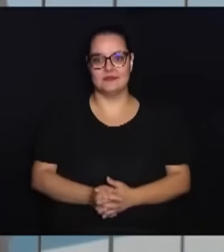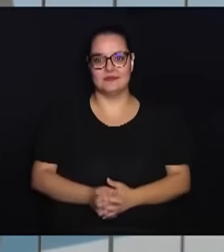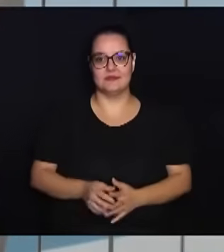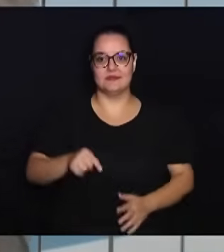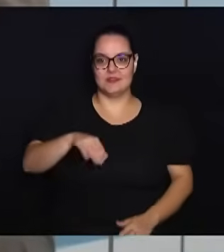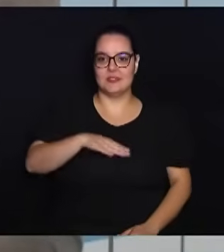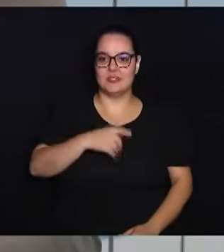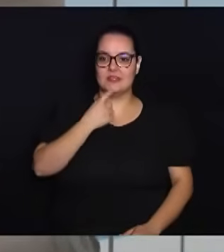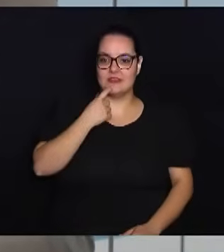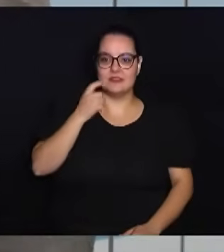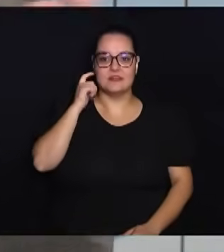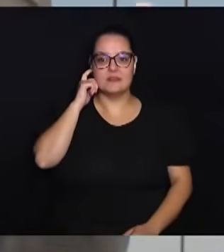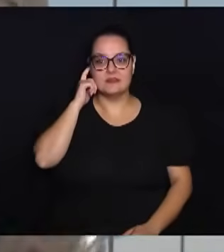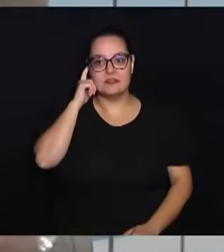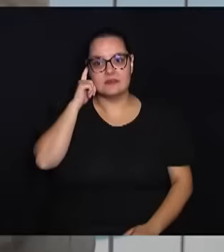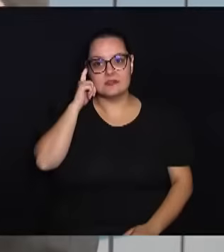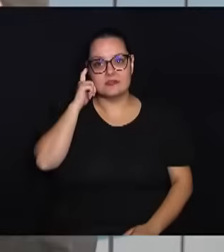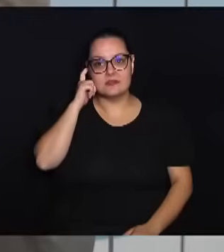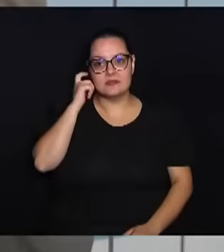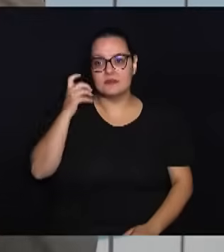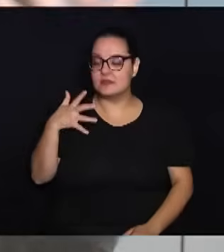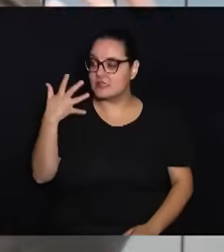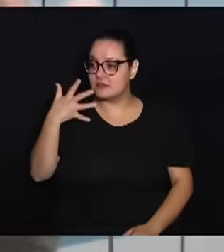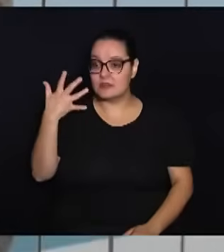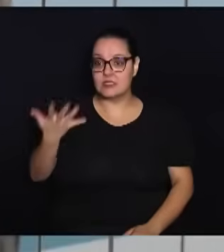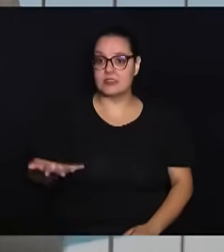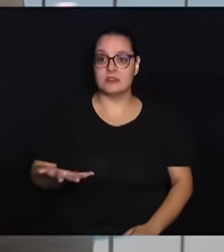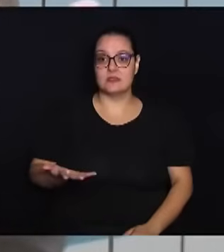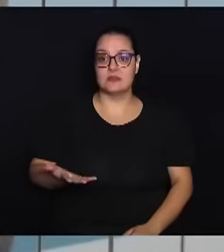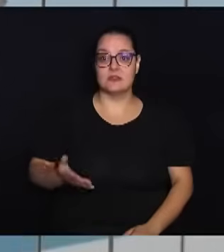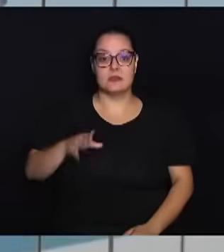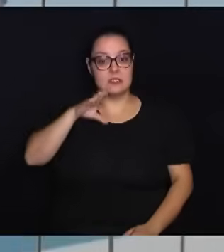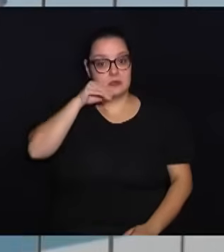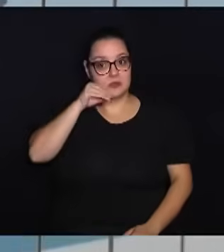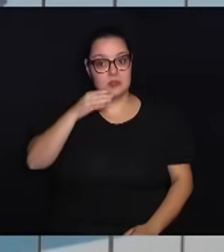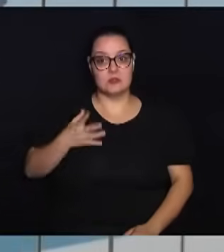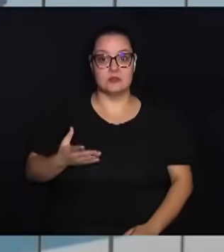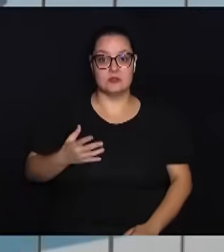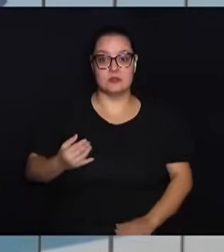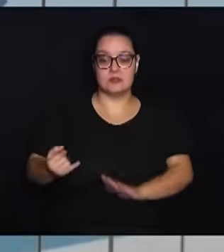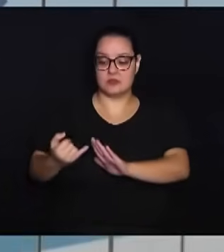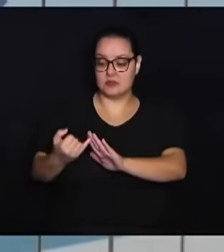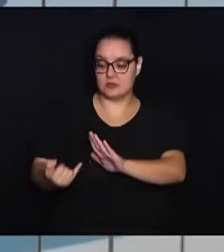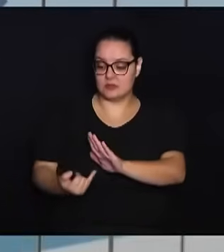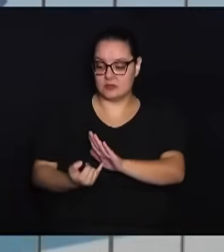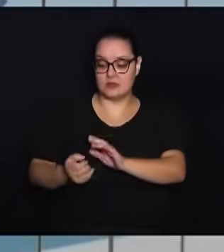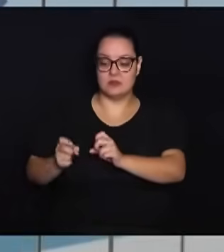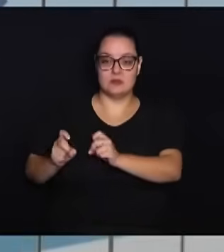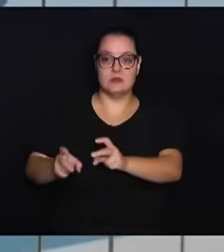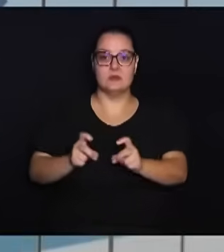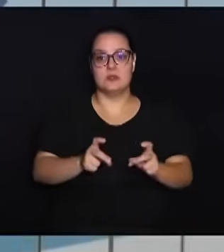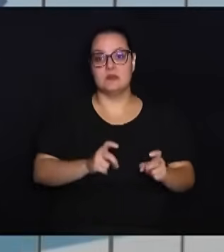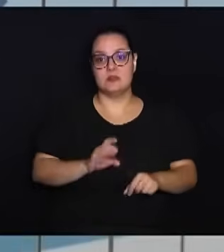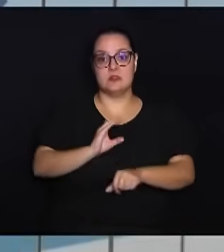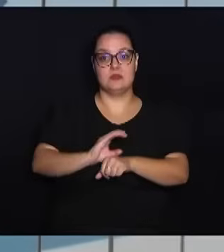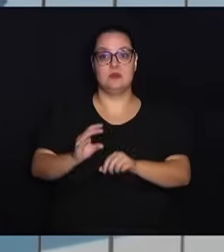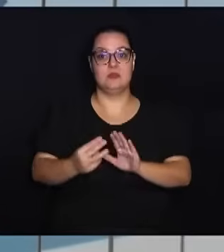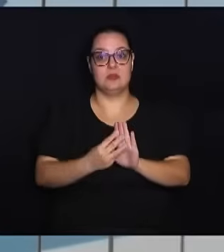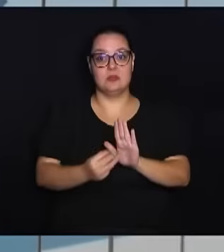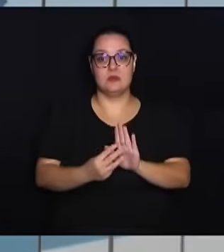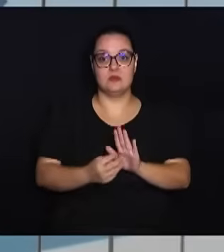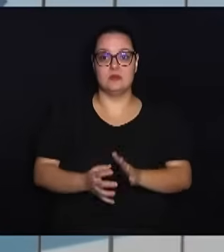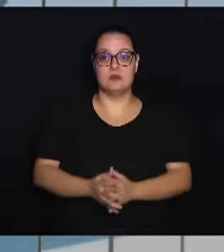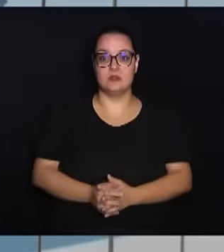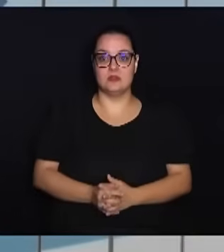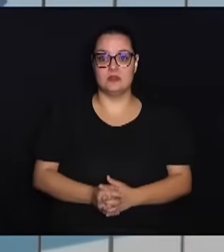Campinas mesmo, e estava ali palestrando para colaboradores dessas instituições para vender o curso de inglês, a metodologia,